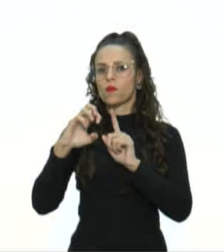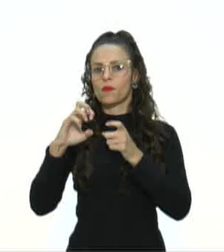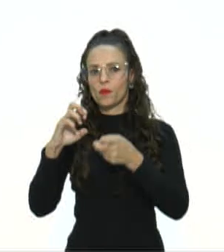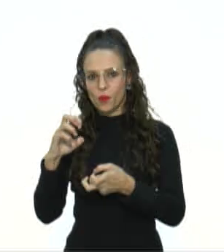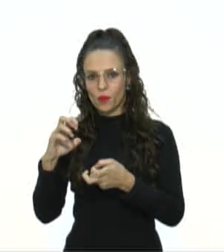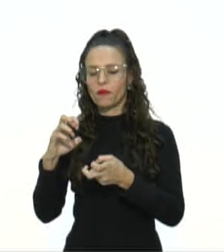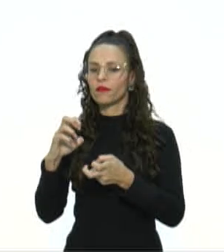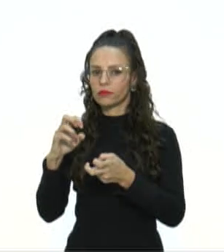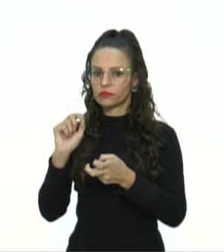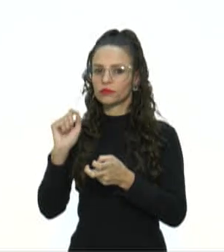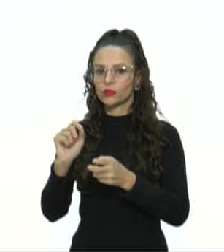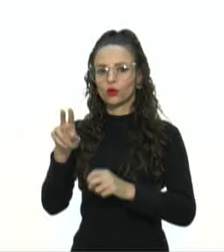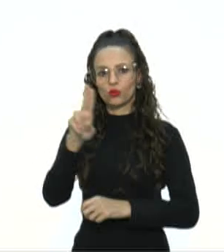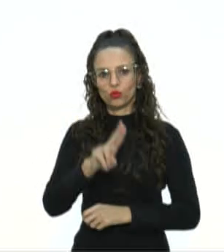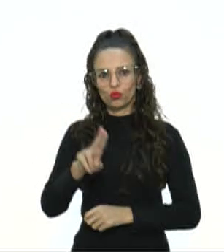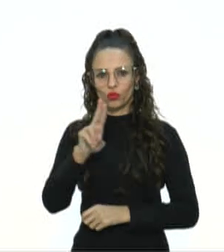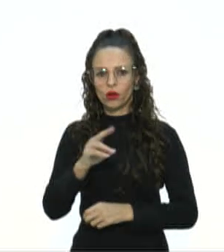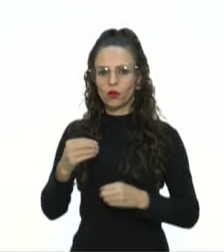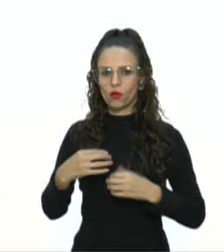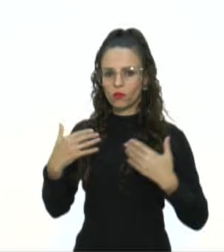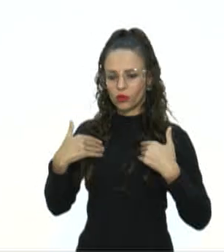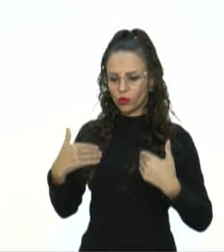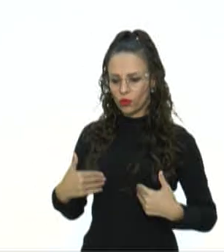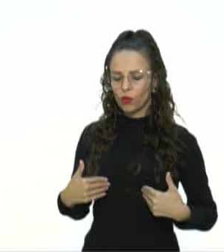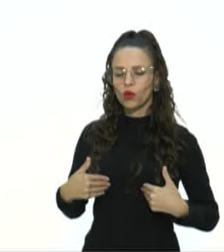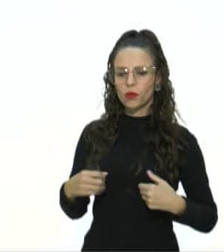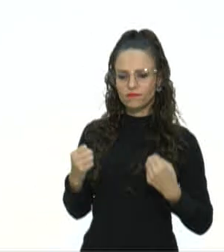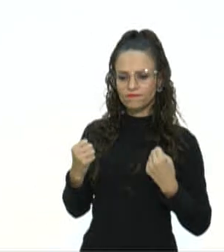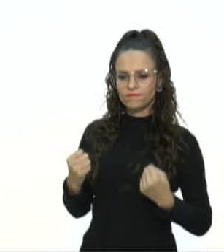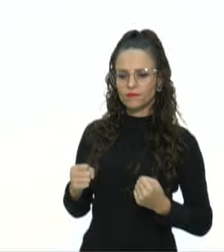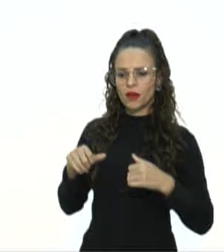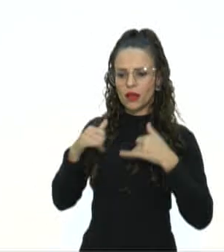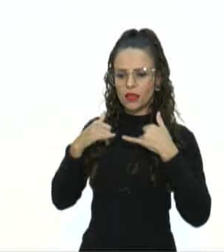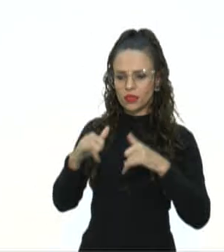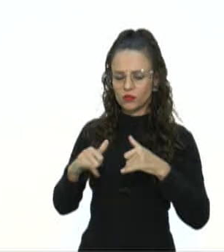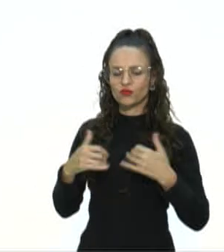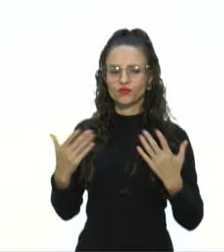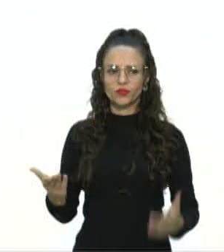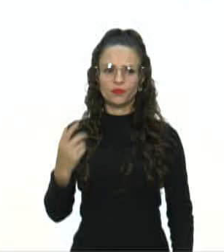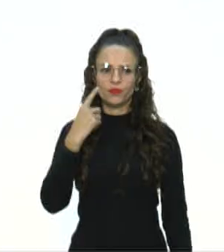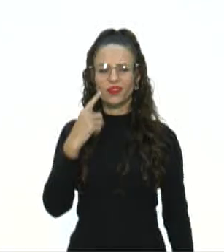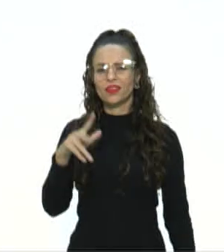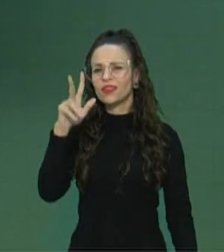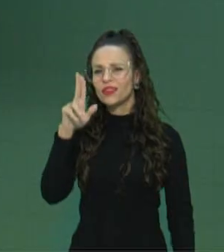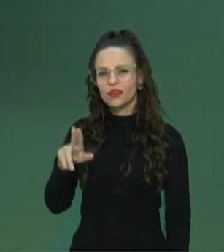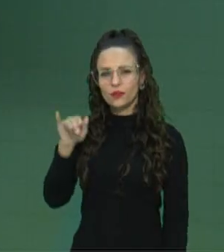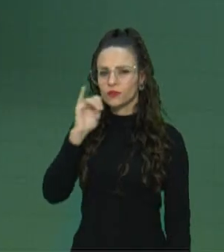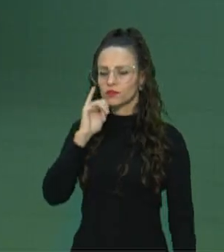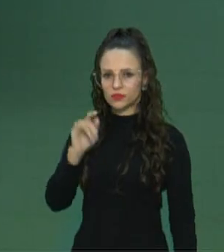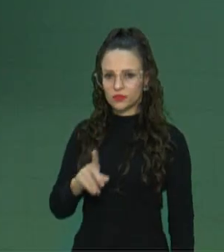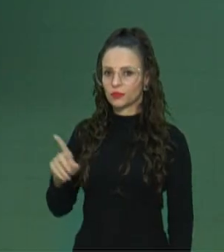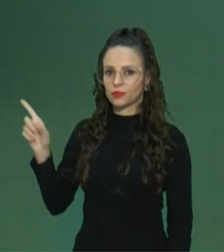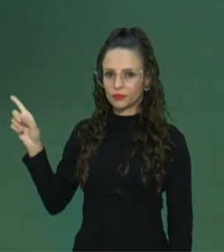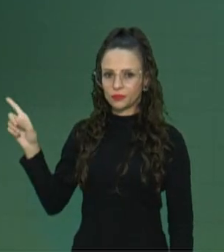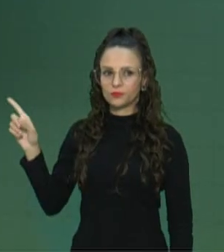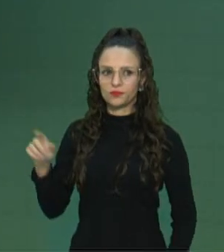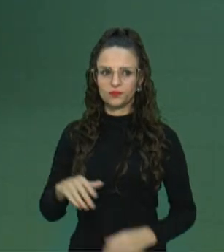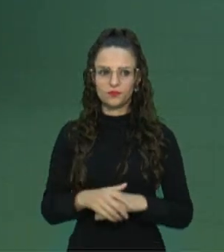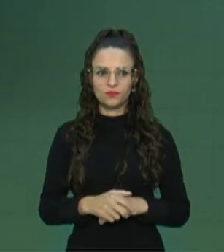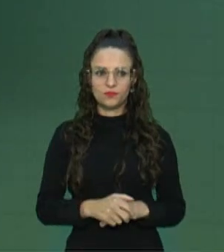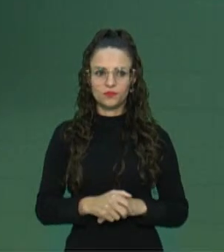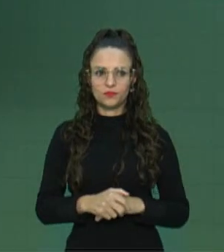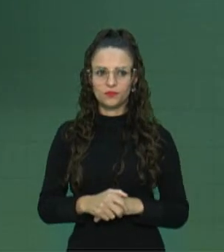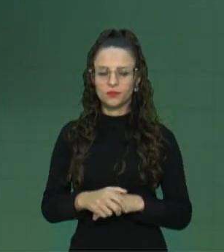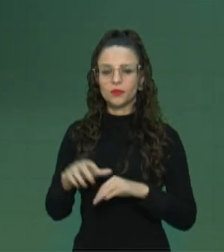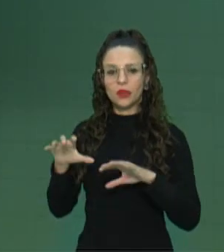utilizando precisamente a energia que esse despende no movimento ofensivo, né, contra ele próprio. Então, o que está retratado na imagem, né? Ataquei